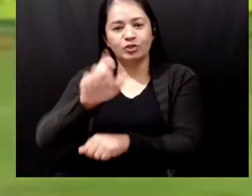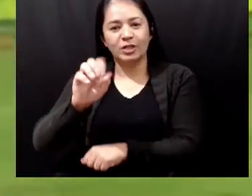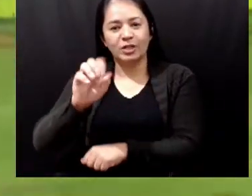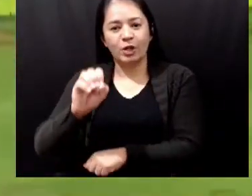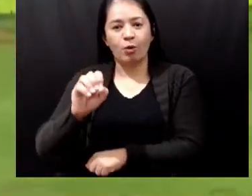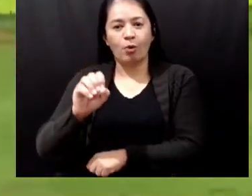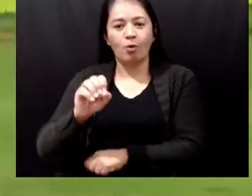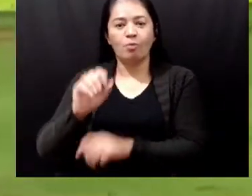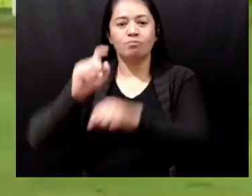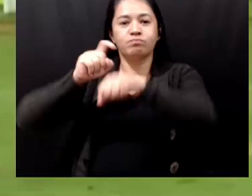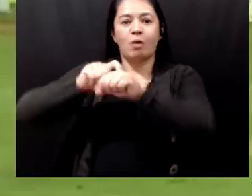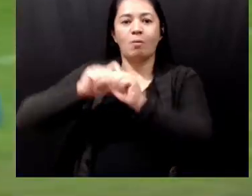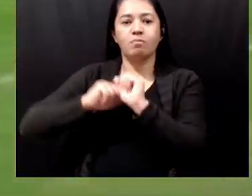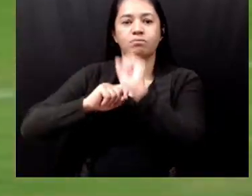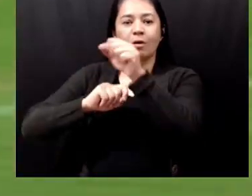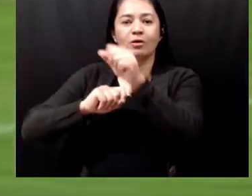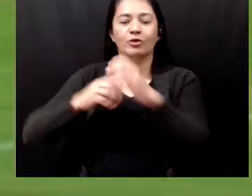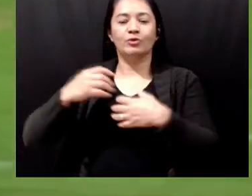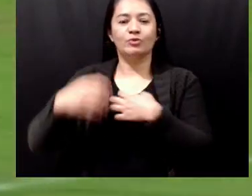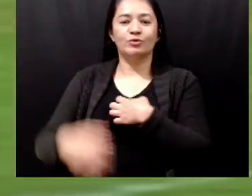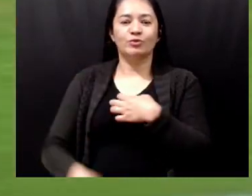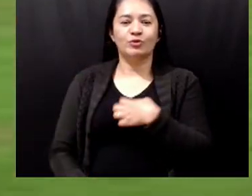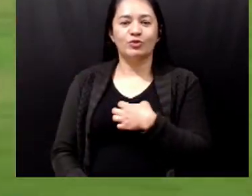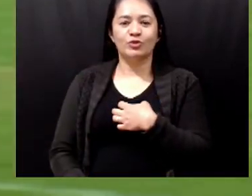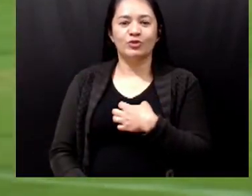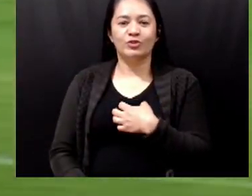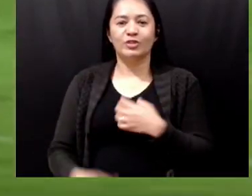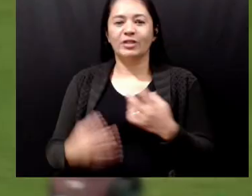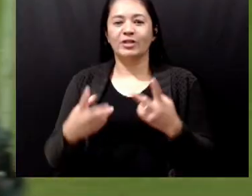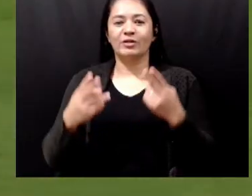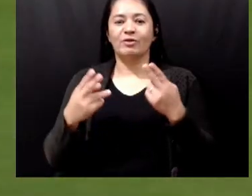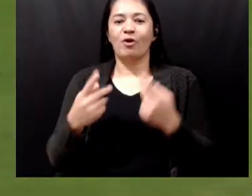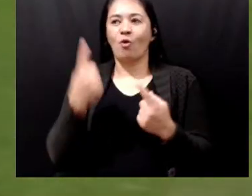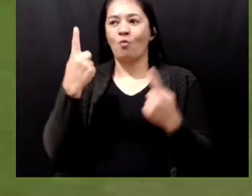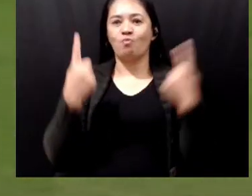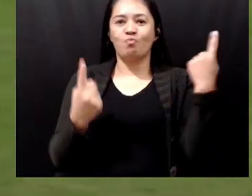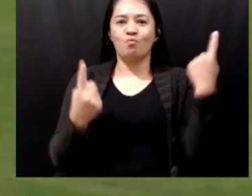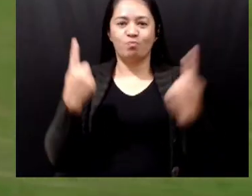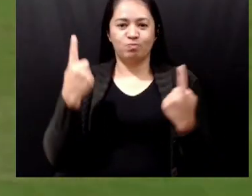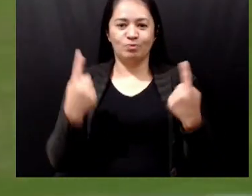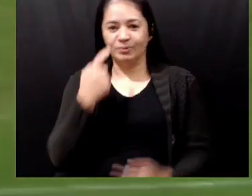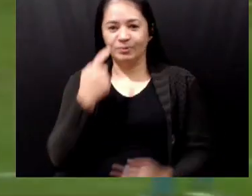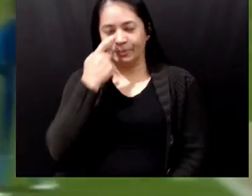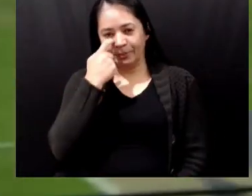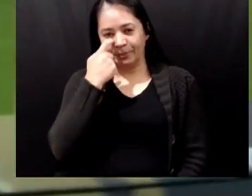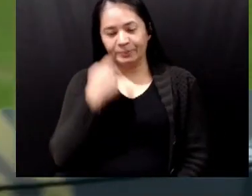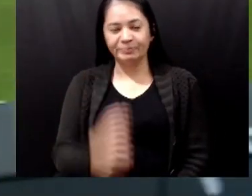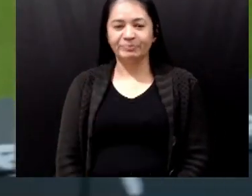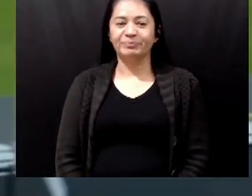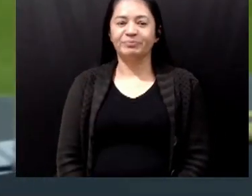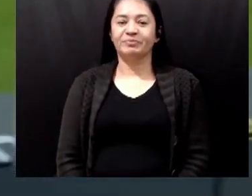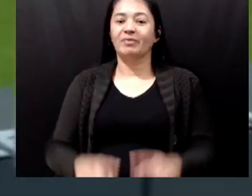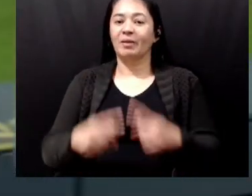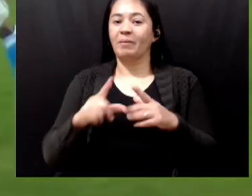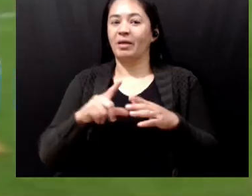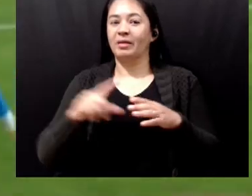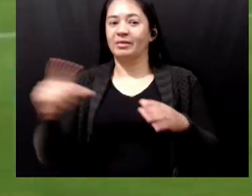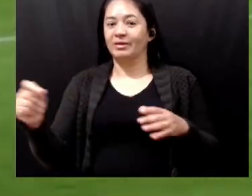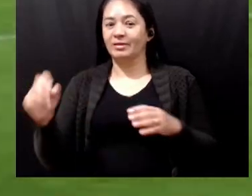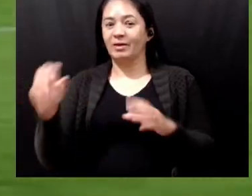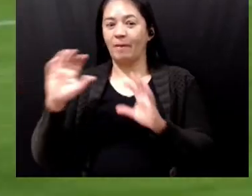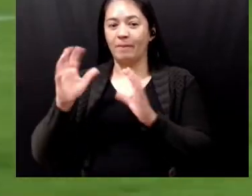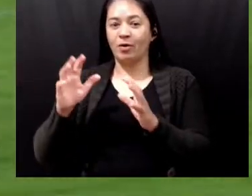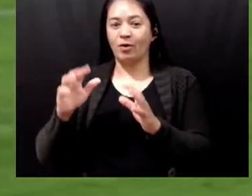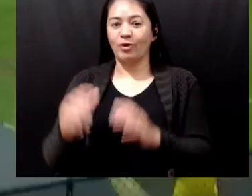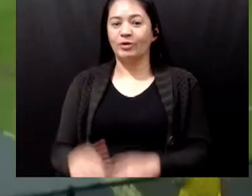com estilo deixou tudo igual. 1-1. Na saída de bola, os donos da casa foram com tudo